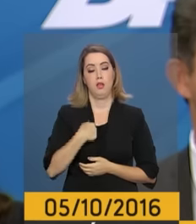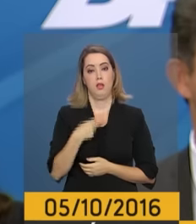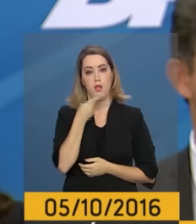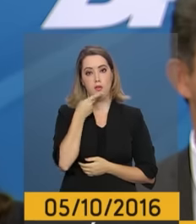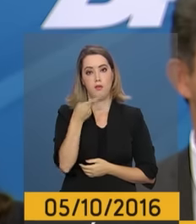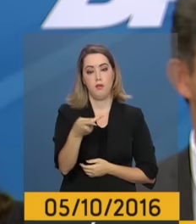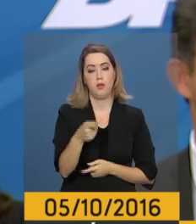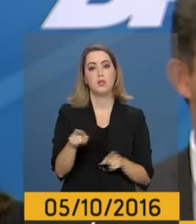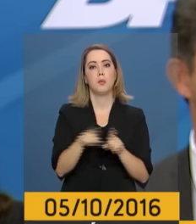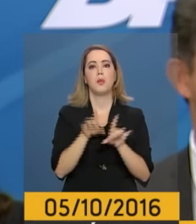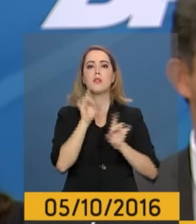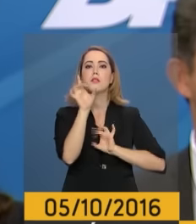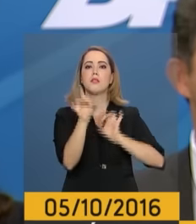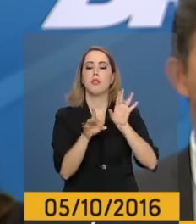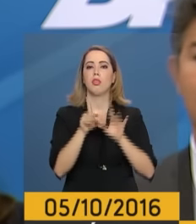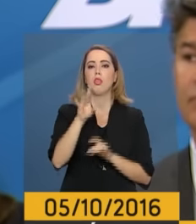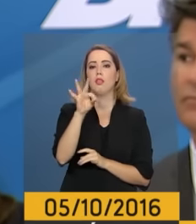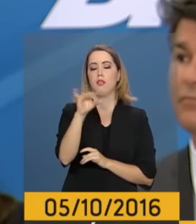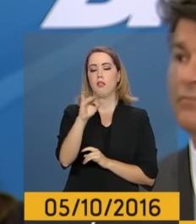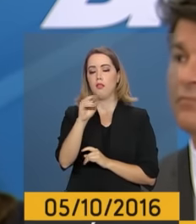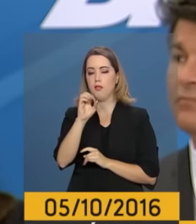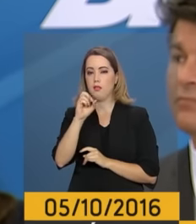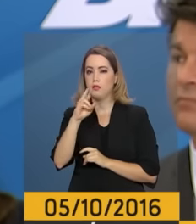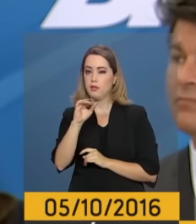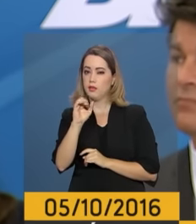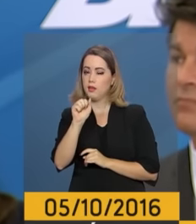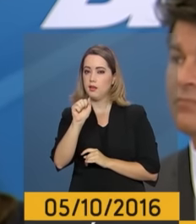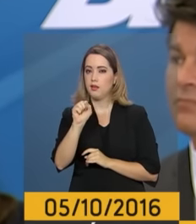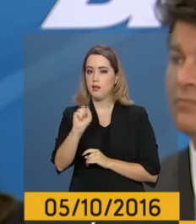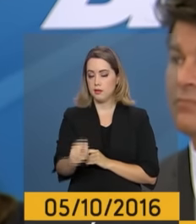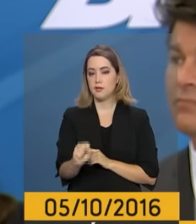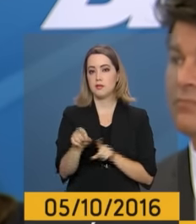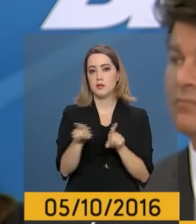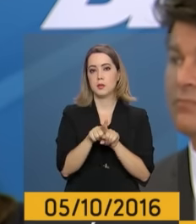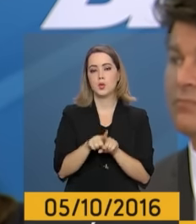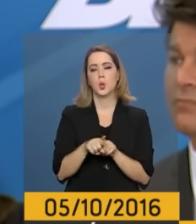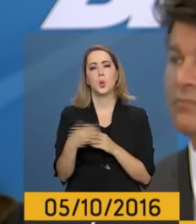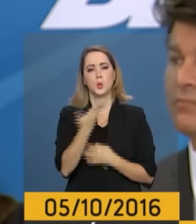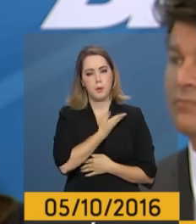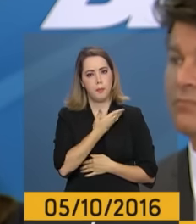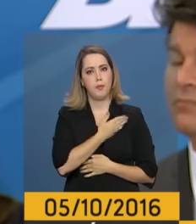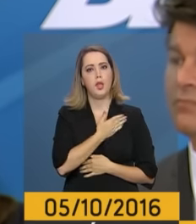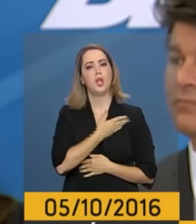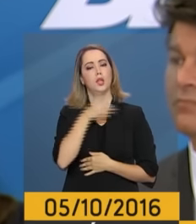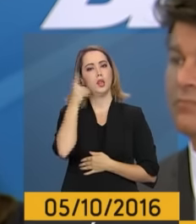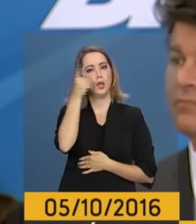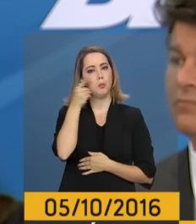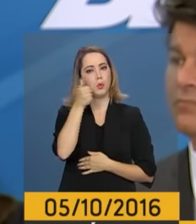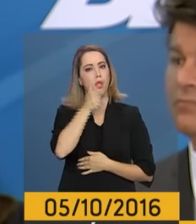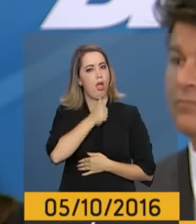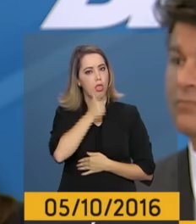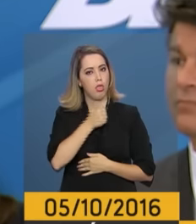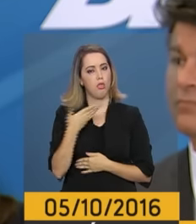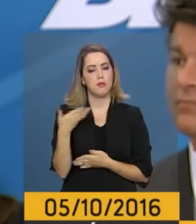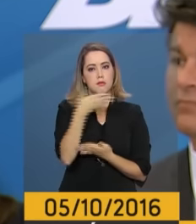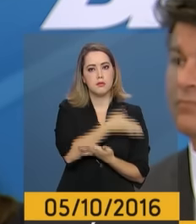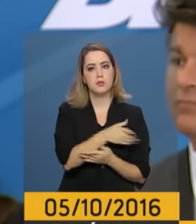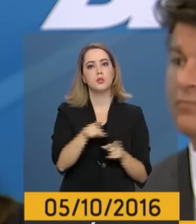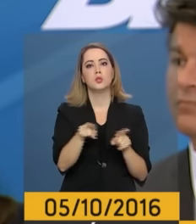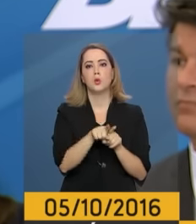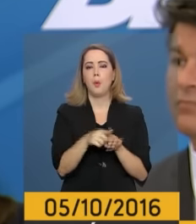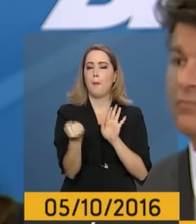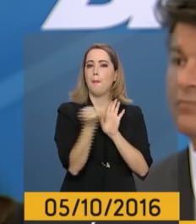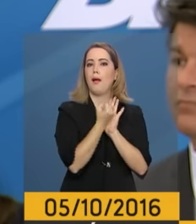referência também muito especial à Tereza Surita, né, que foi nossa colega deputada, participou ativamente da montagem do Marco